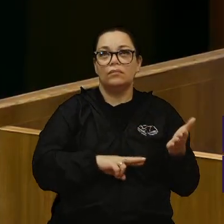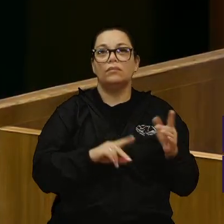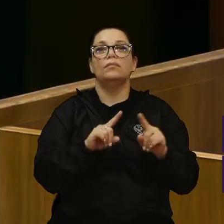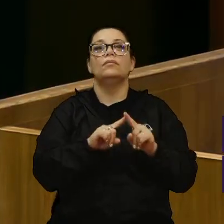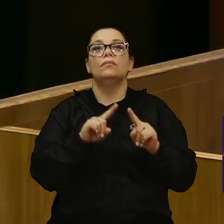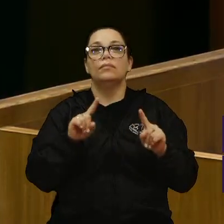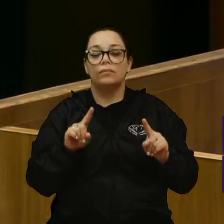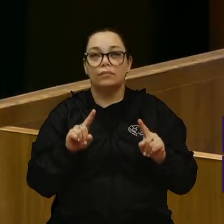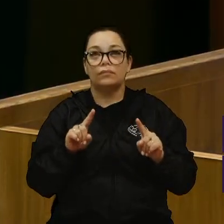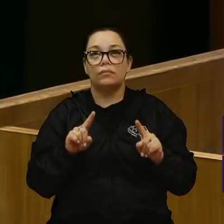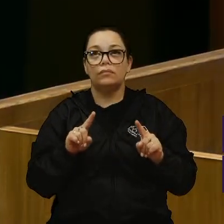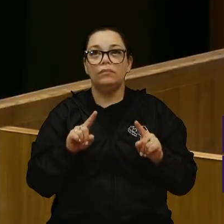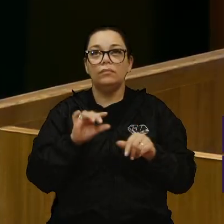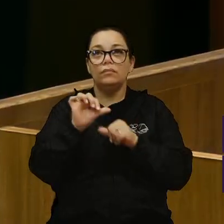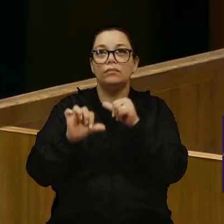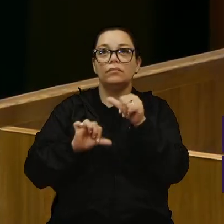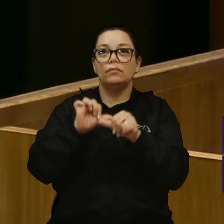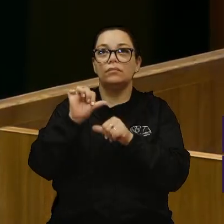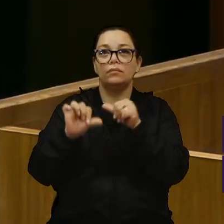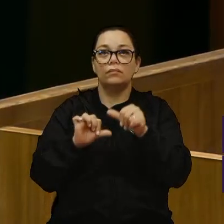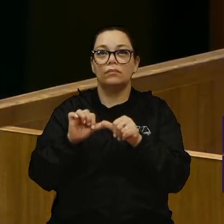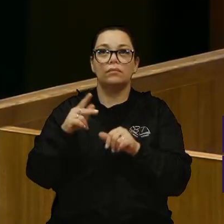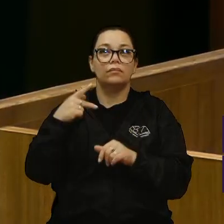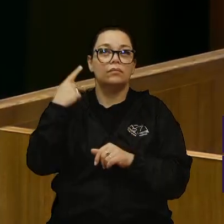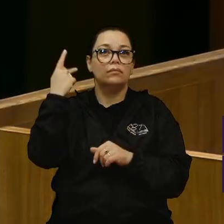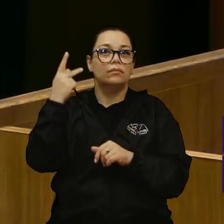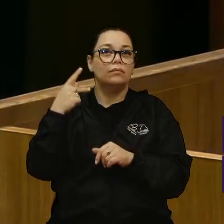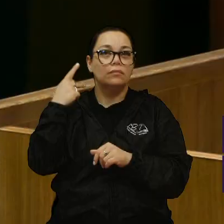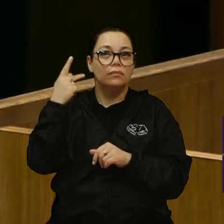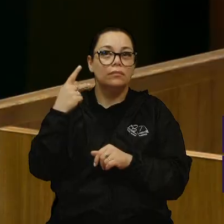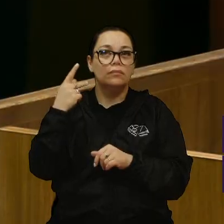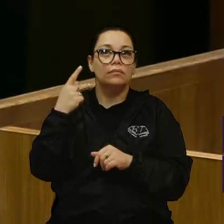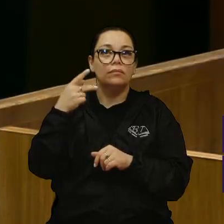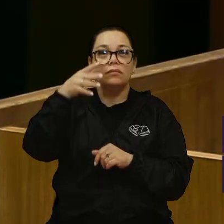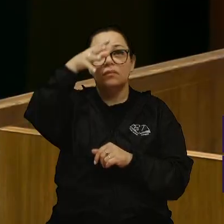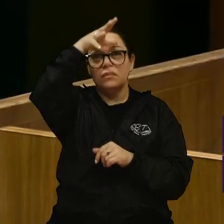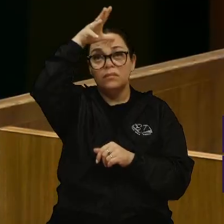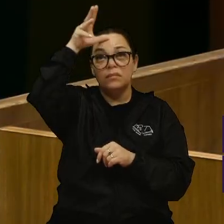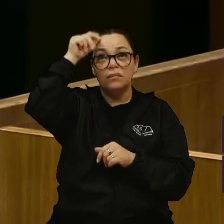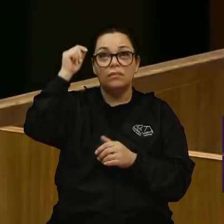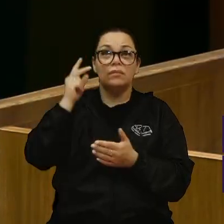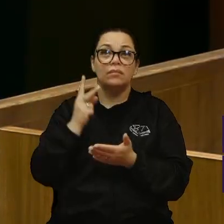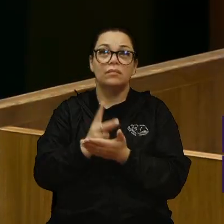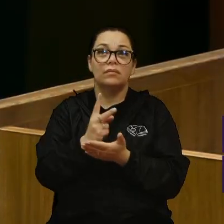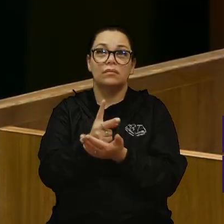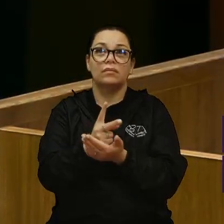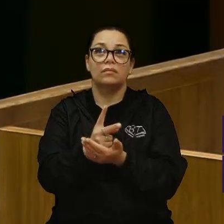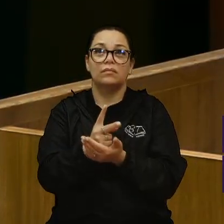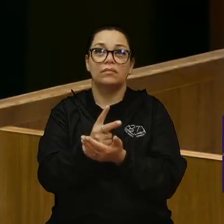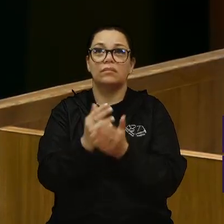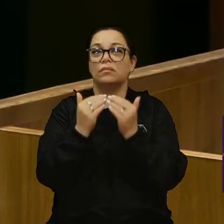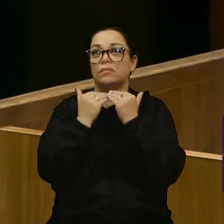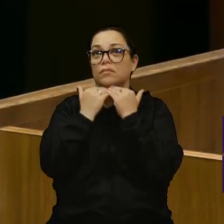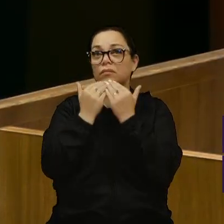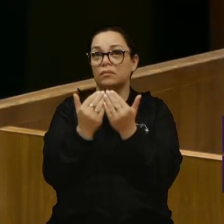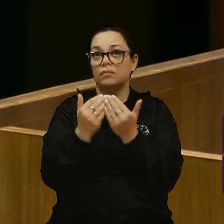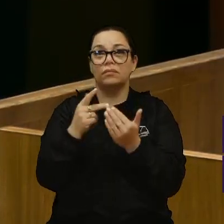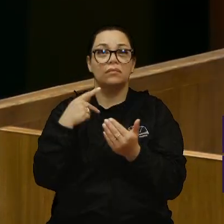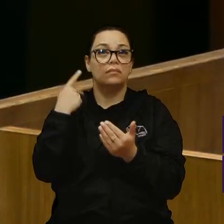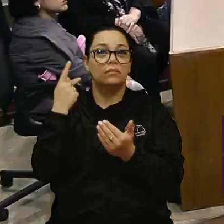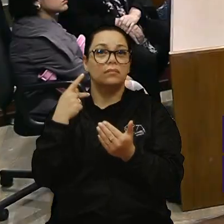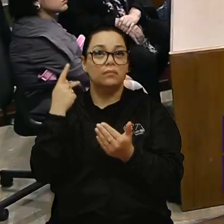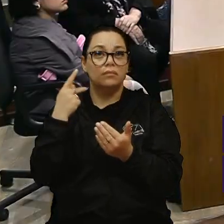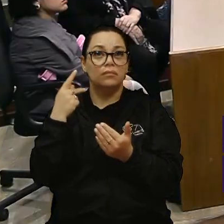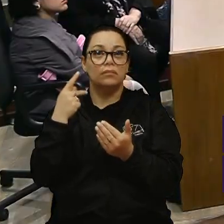mas se transformem em políticas públicas continuadas. Não adianta a gente ter políticas